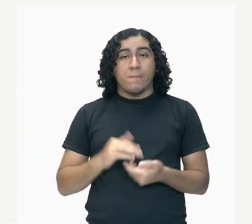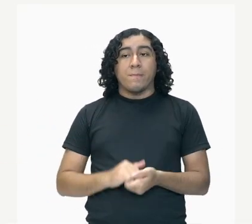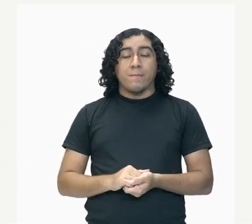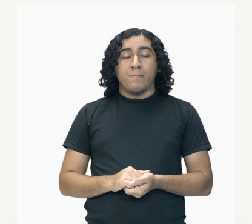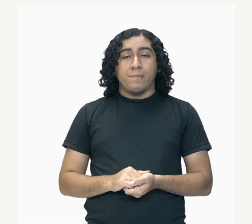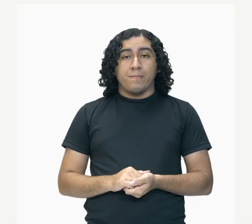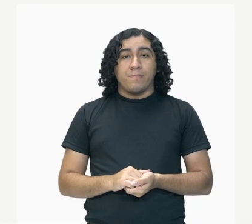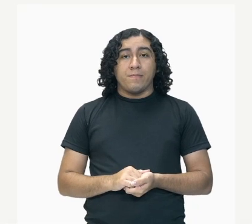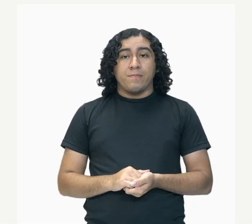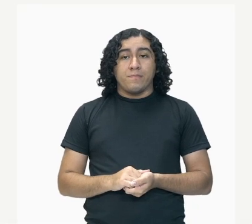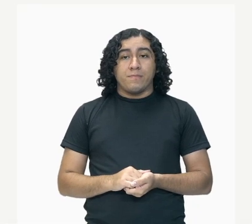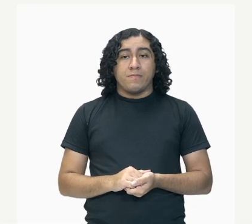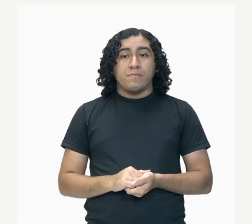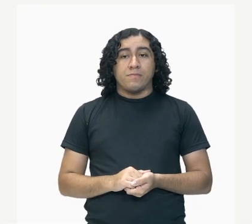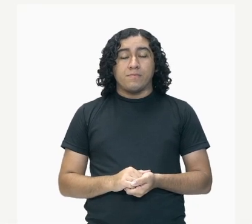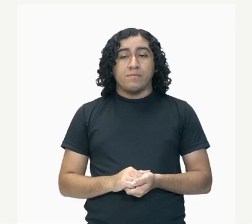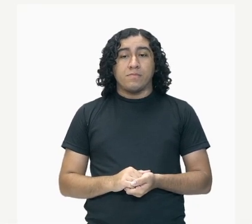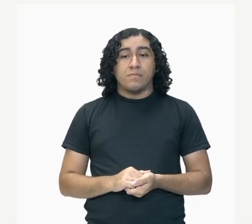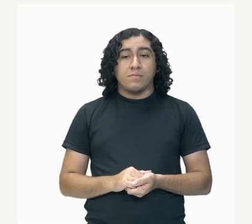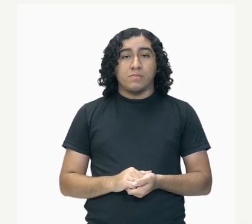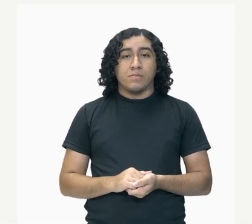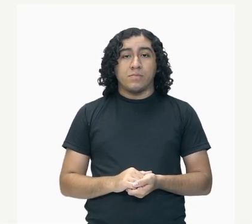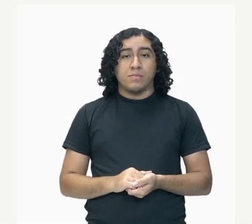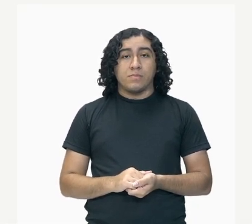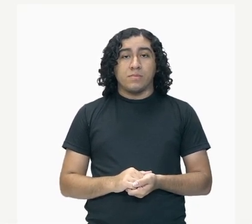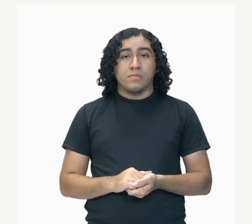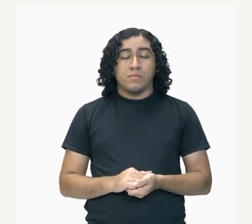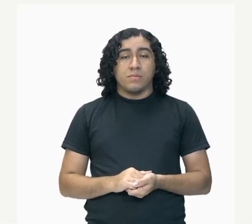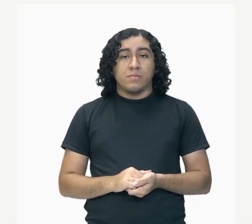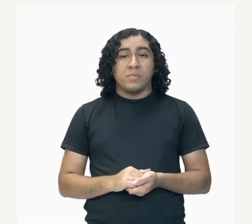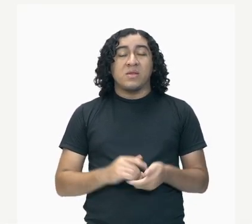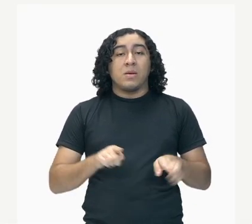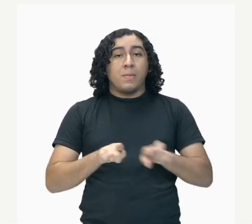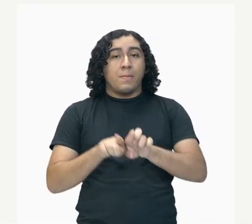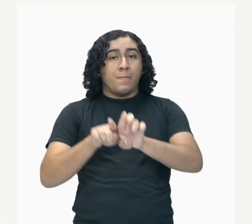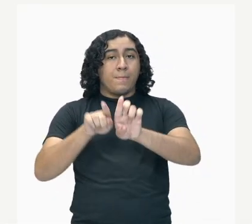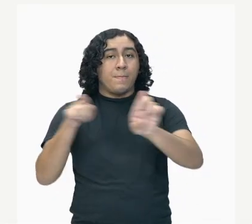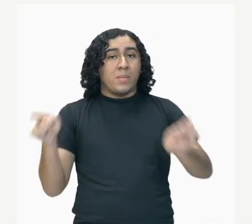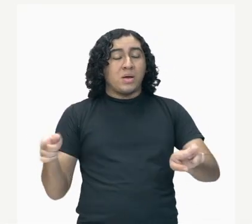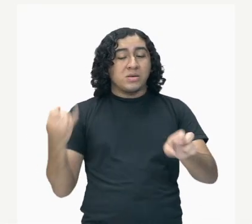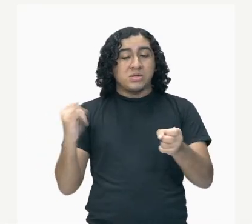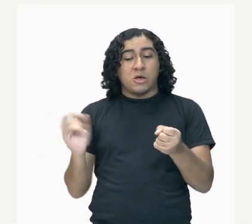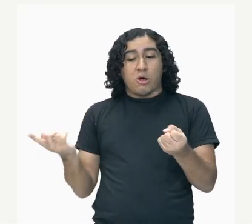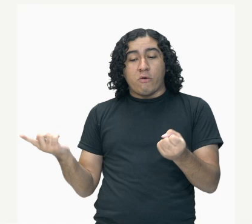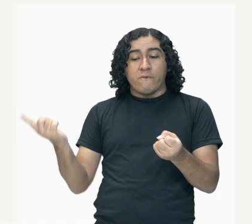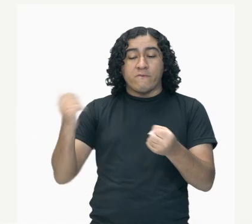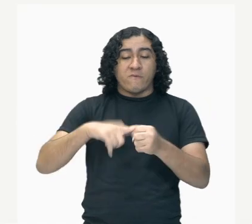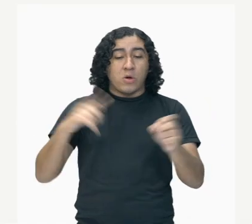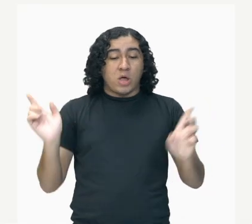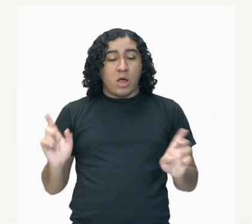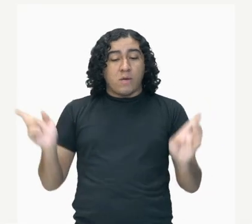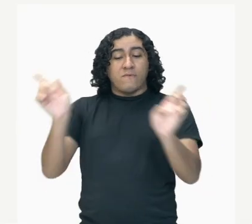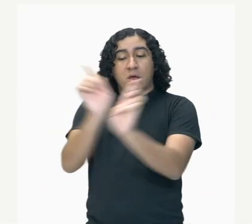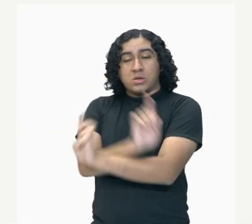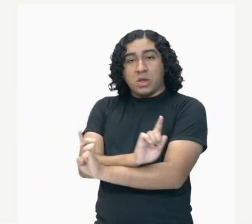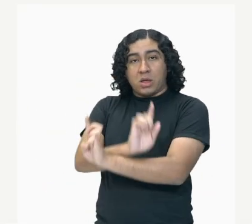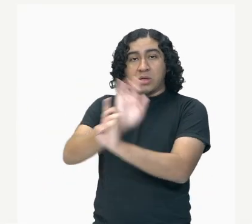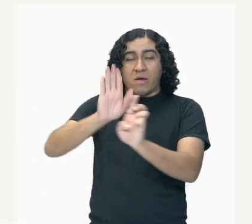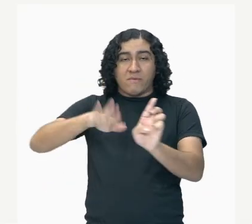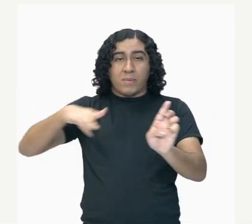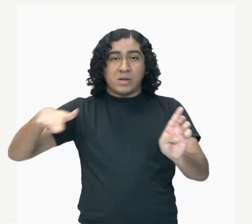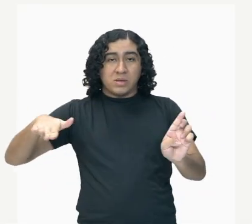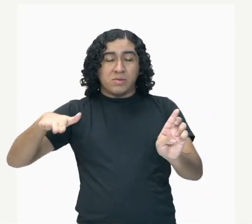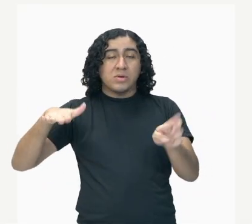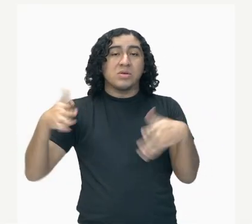ela chegou lá só que como ela volta invertendo aí o seu modo de vibração